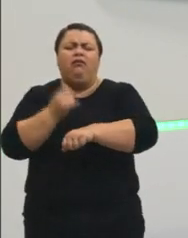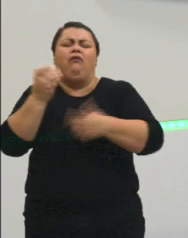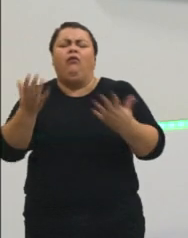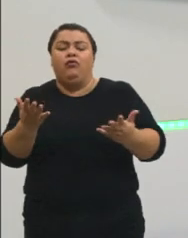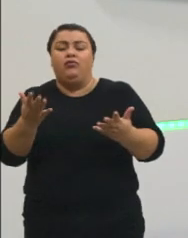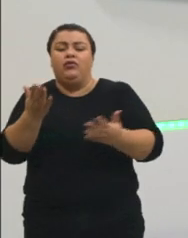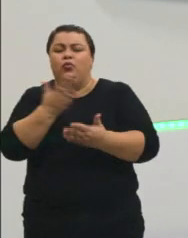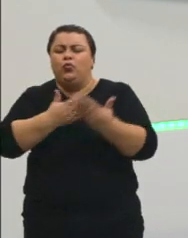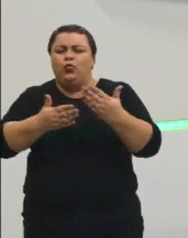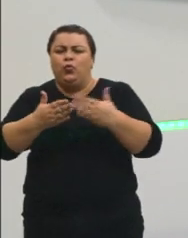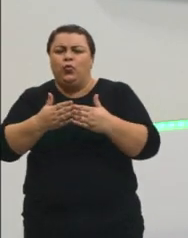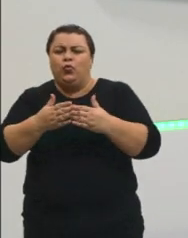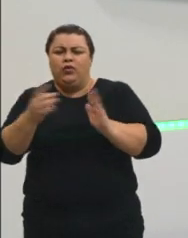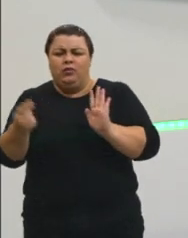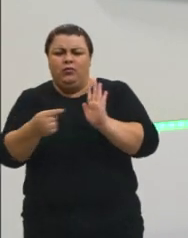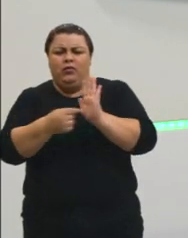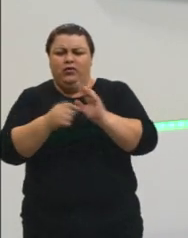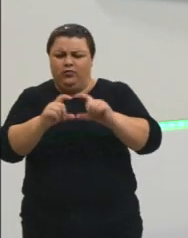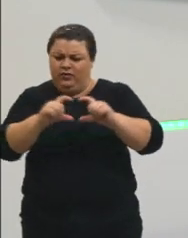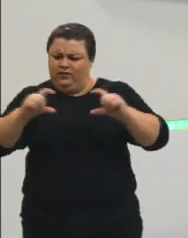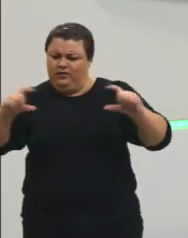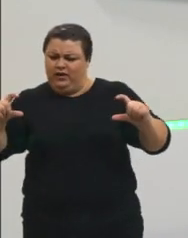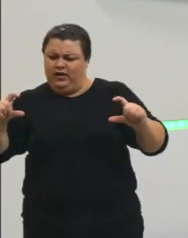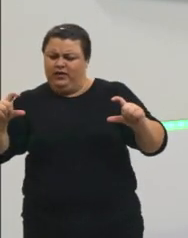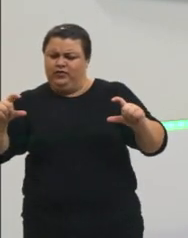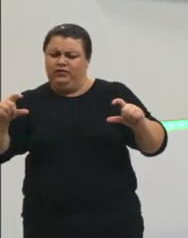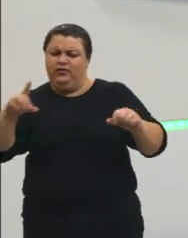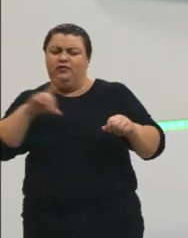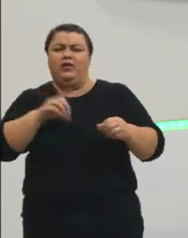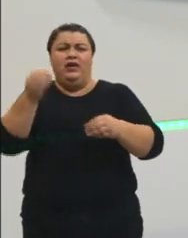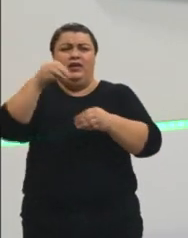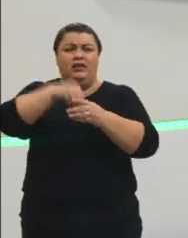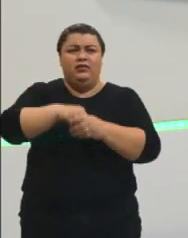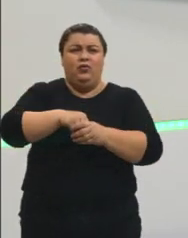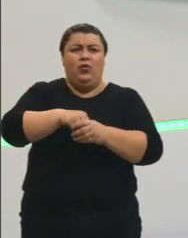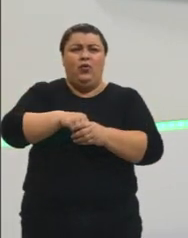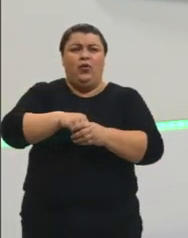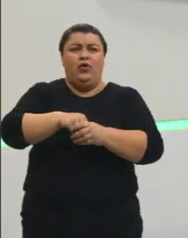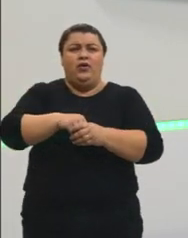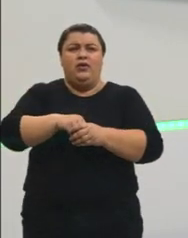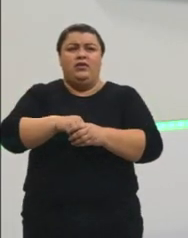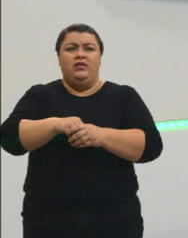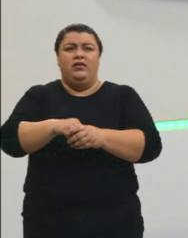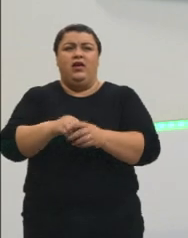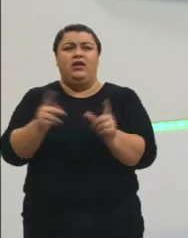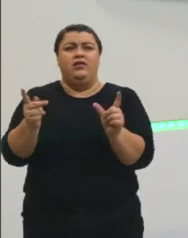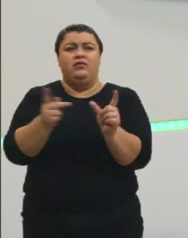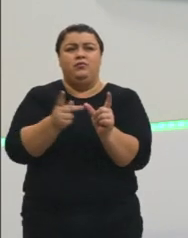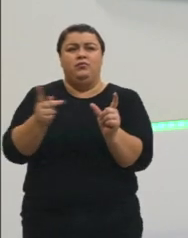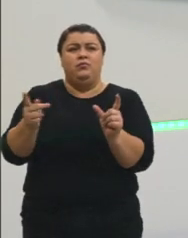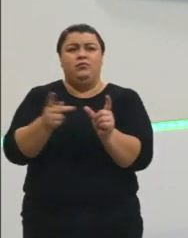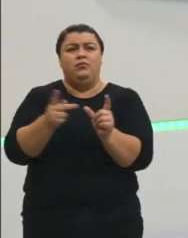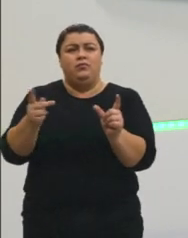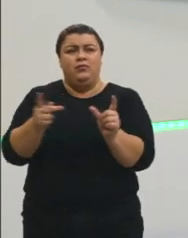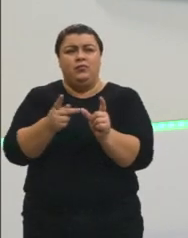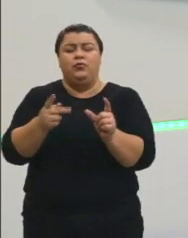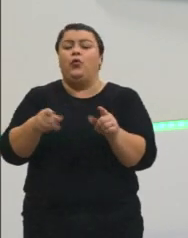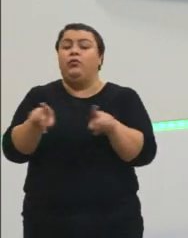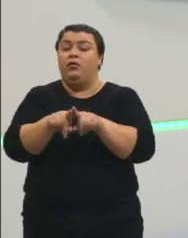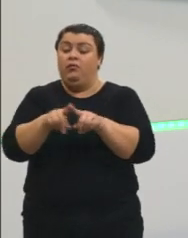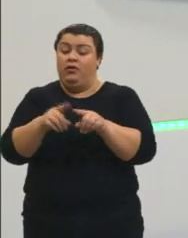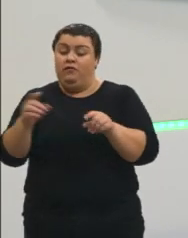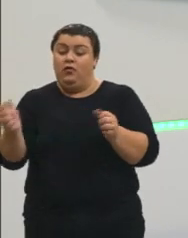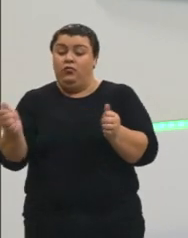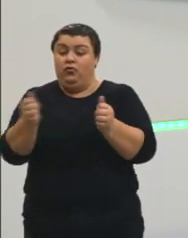nos deu uma circunstância numa frase Vc é um advérbio as preposições elas também vão ali acompanhar os nossos